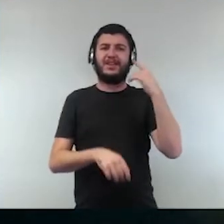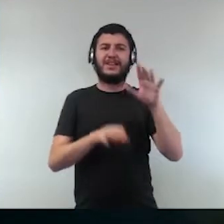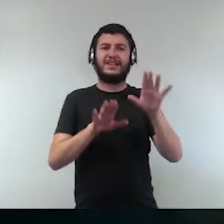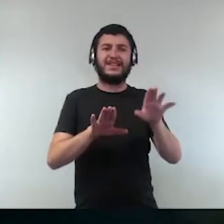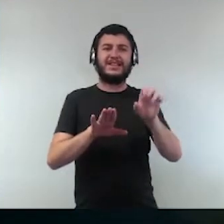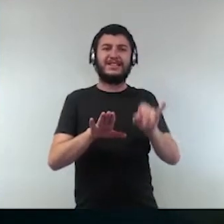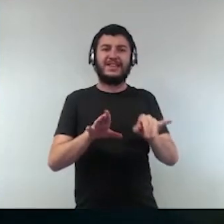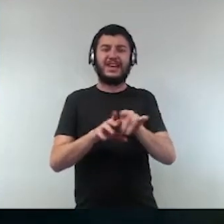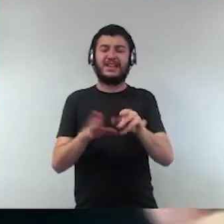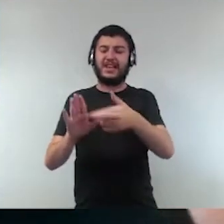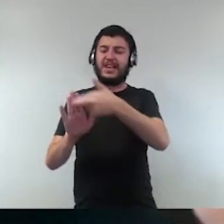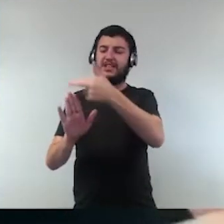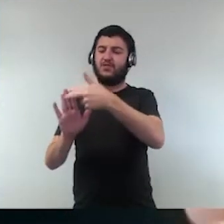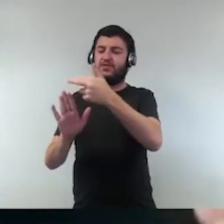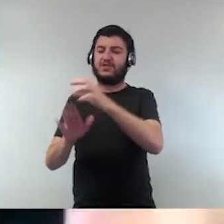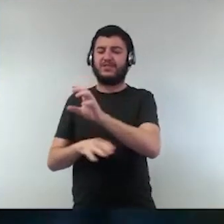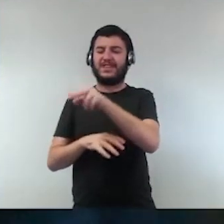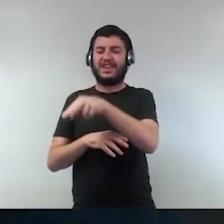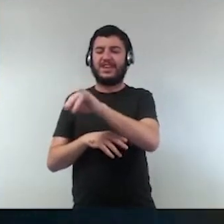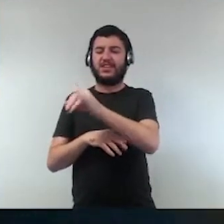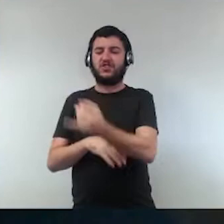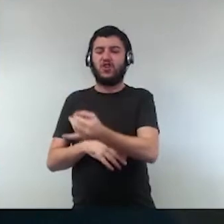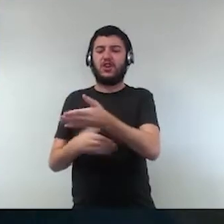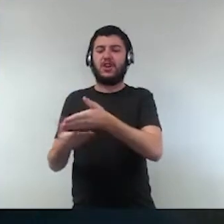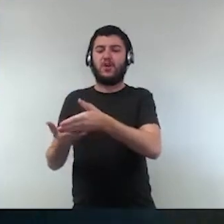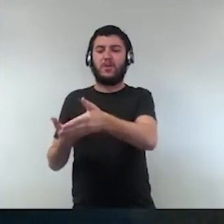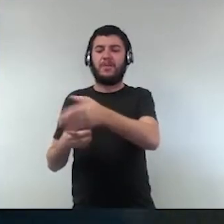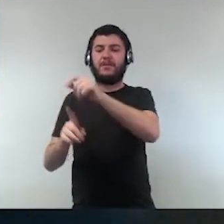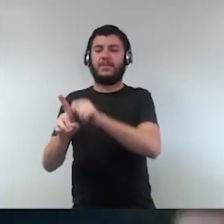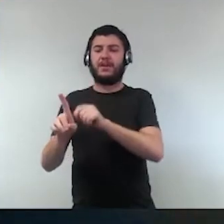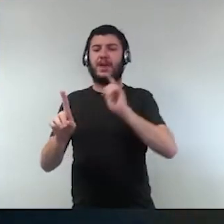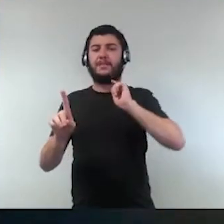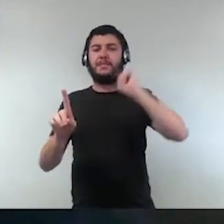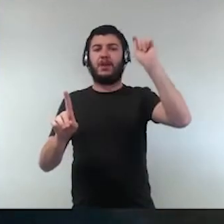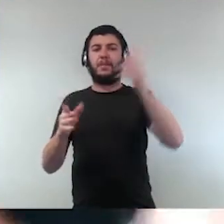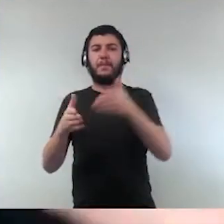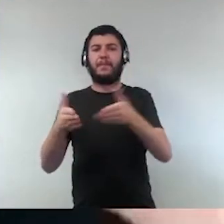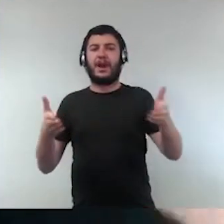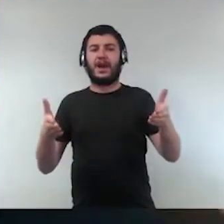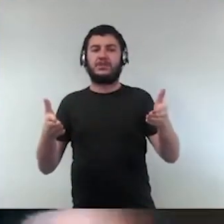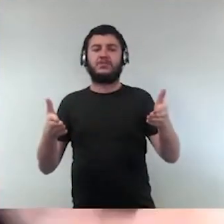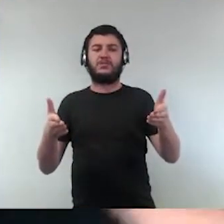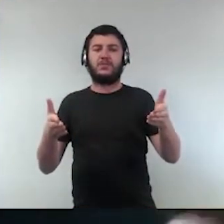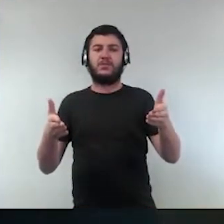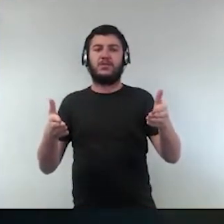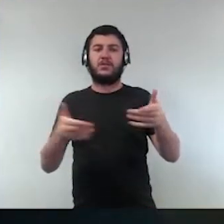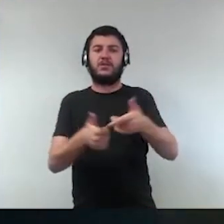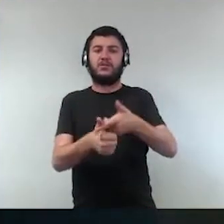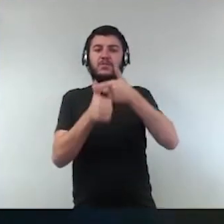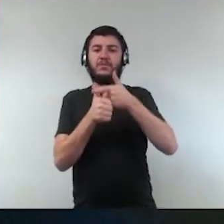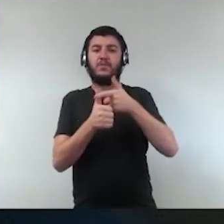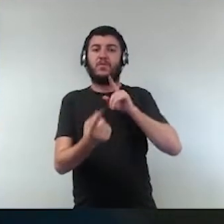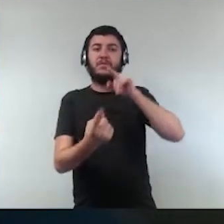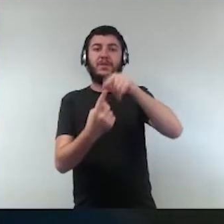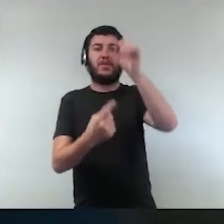de abril, que suspendeu os prazos no país todo para que o Brasil pudesse entender o que estava